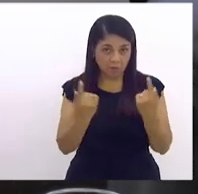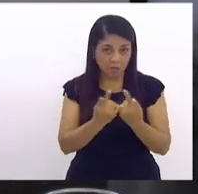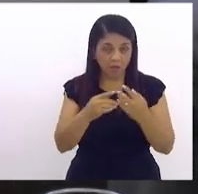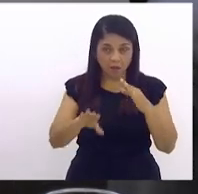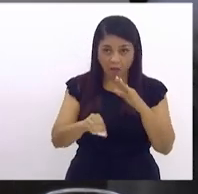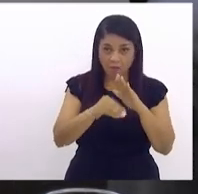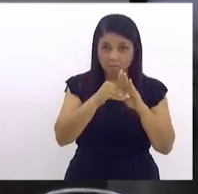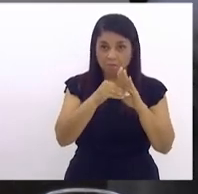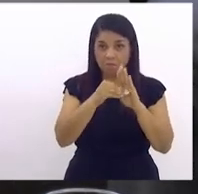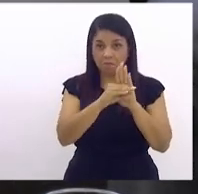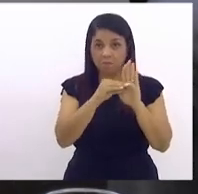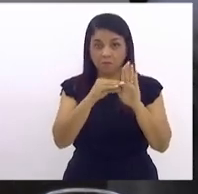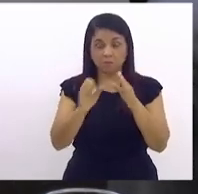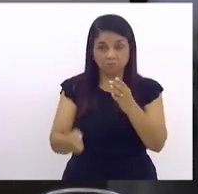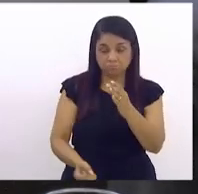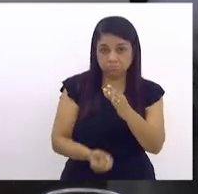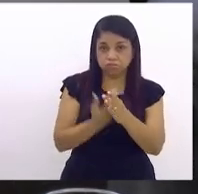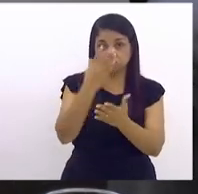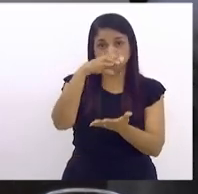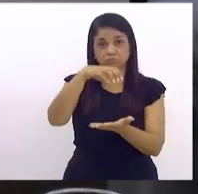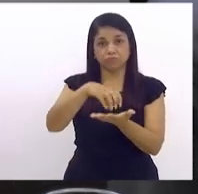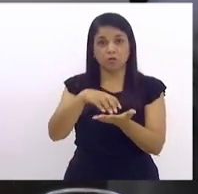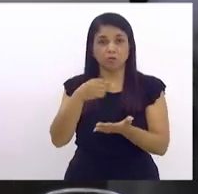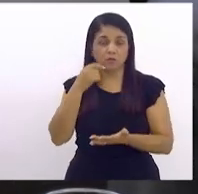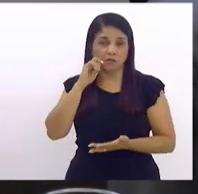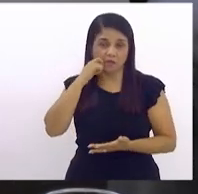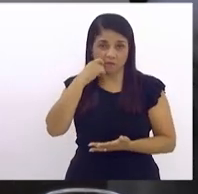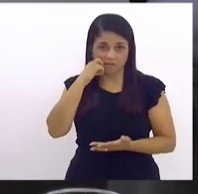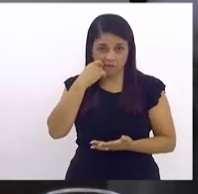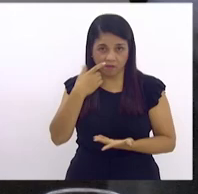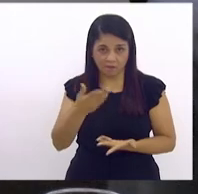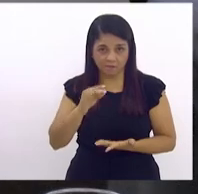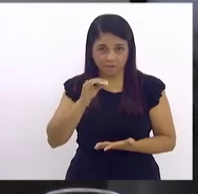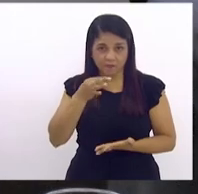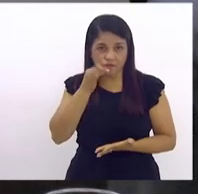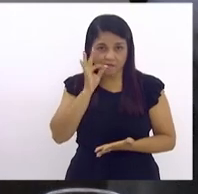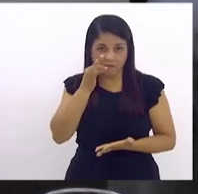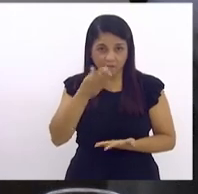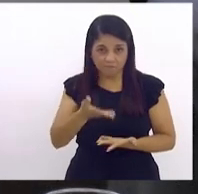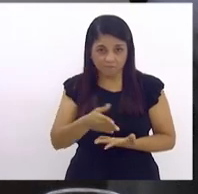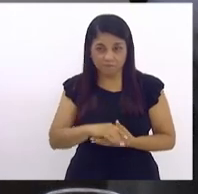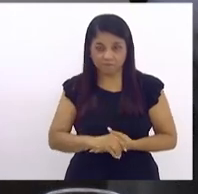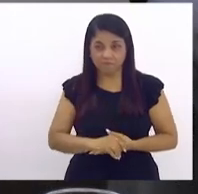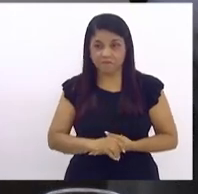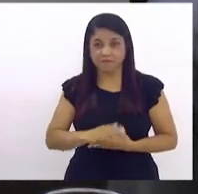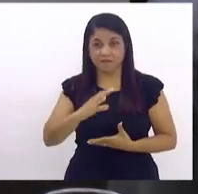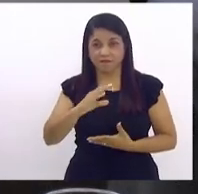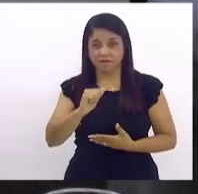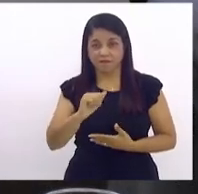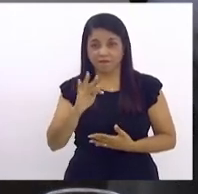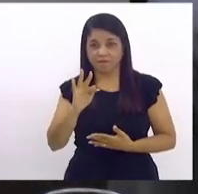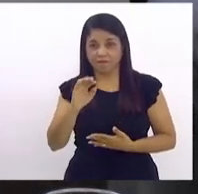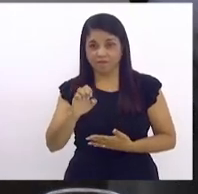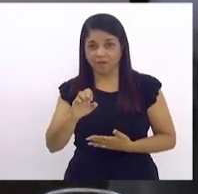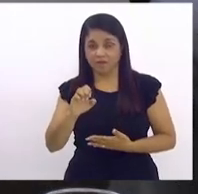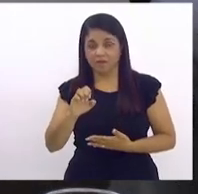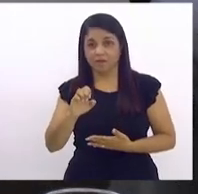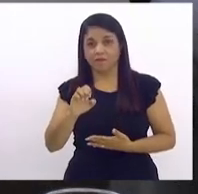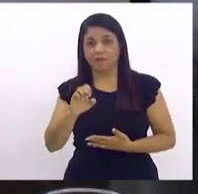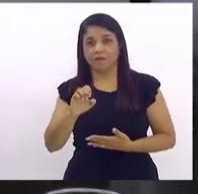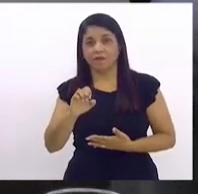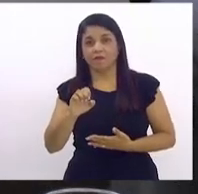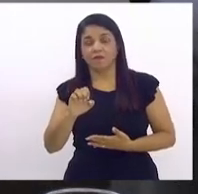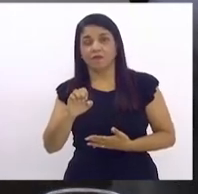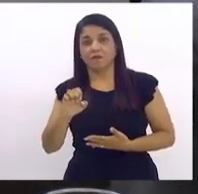que está criando polo cafeeiro. Nada contra criar um polo cafeeiro. Contra criar um polo cafeeiro. E,